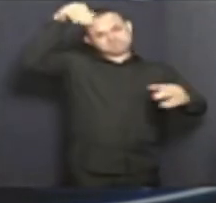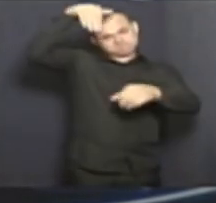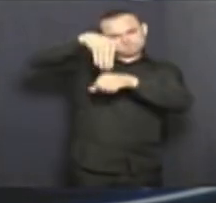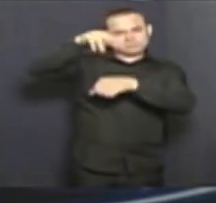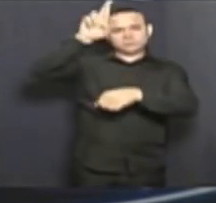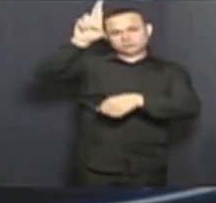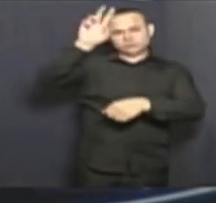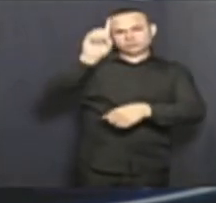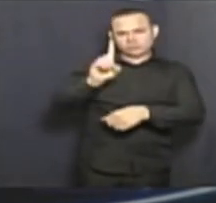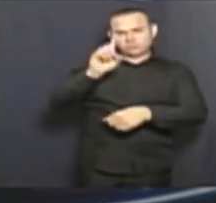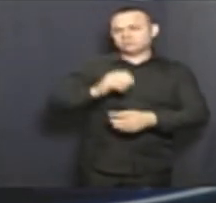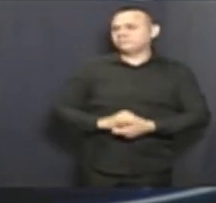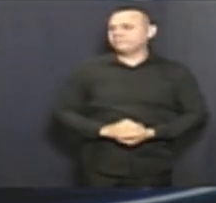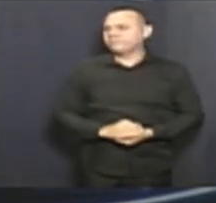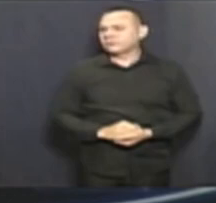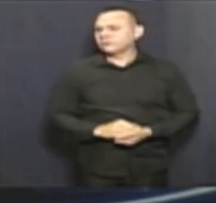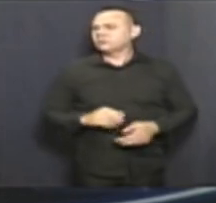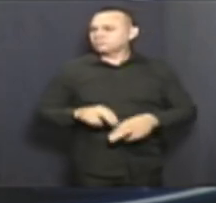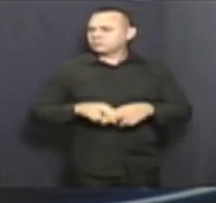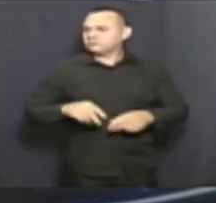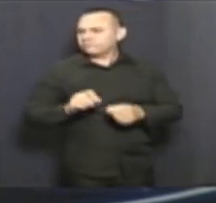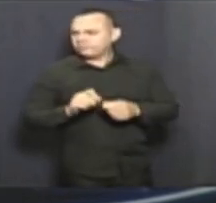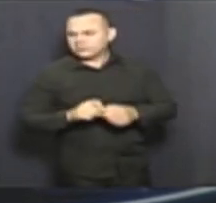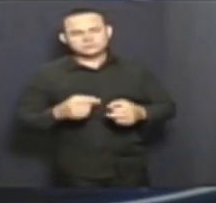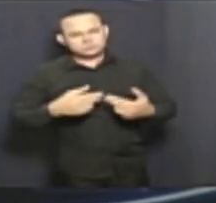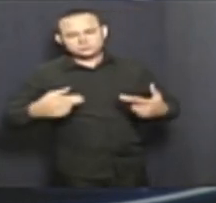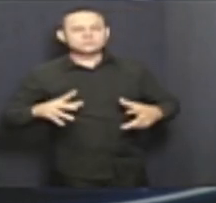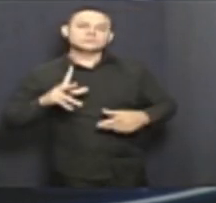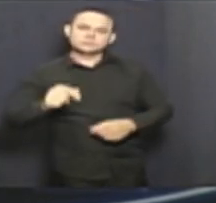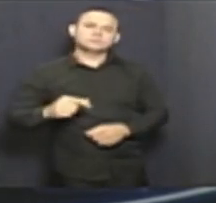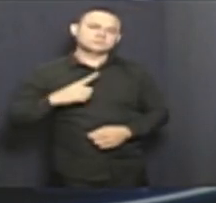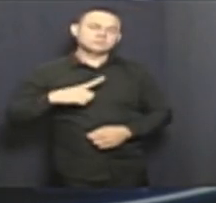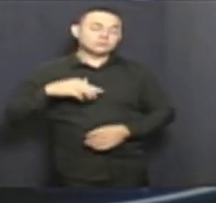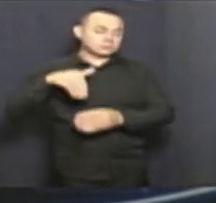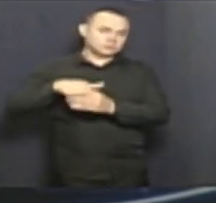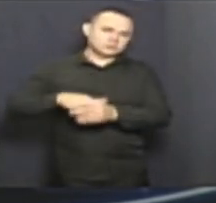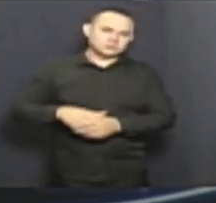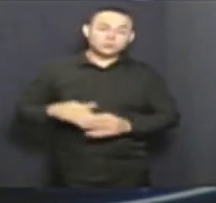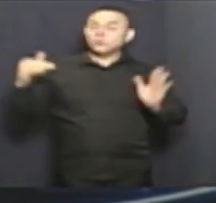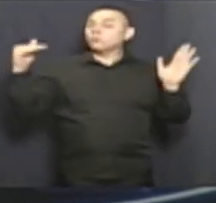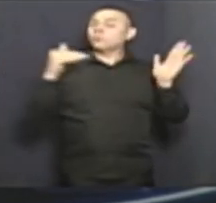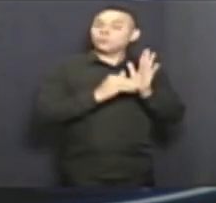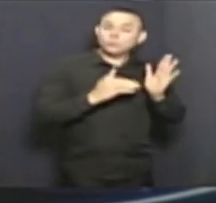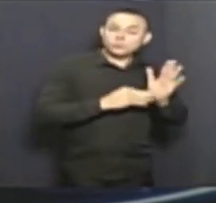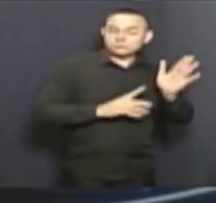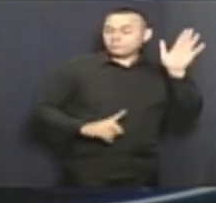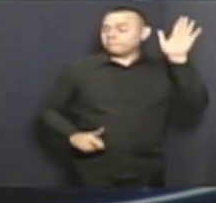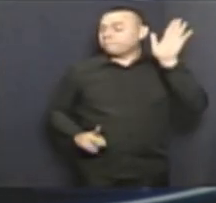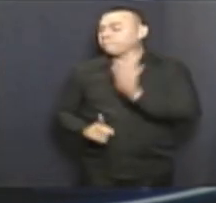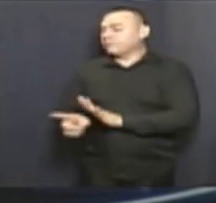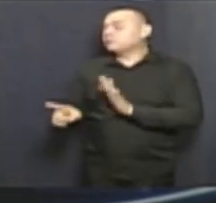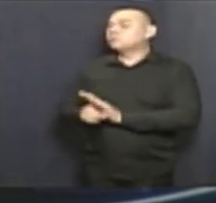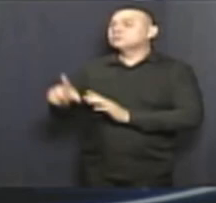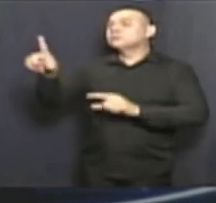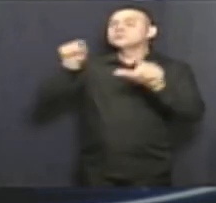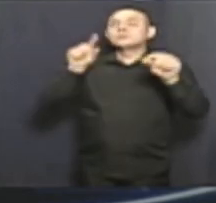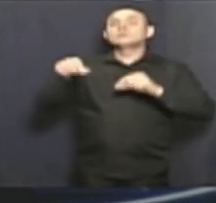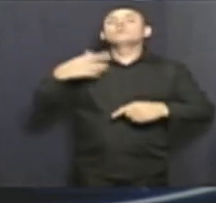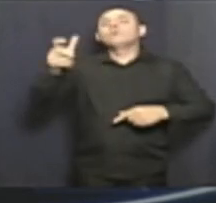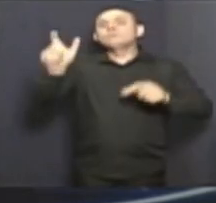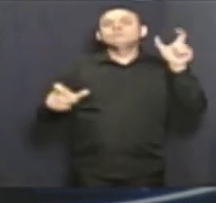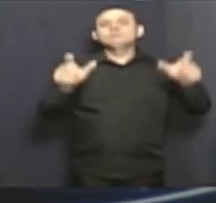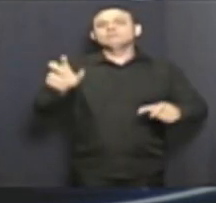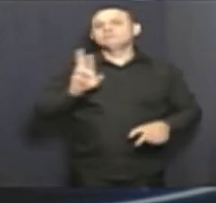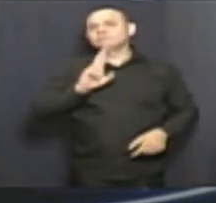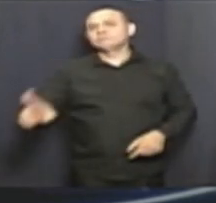da mesma forma que fizemos com todos os candidatos o último candidato a fazer a pergunta é reinaldo azambuja escolhendo para quem vai ser a